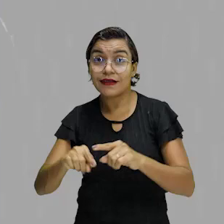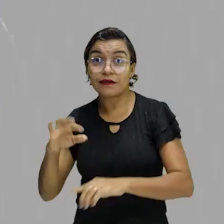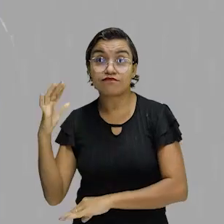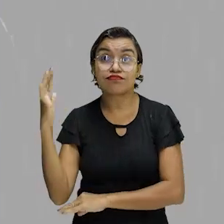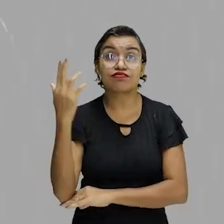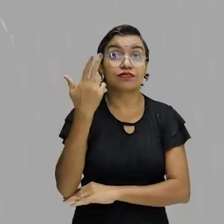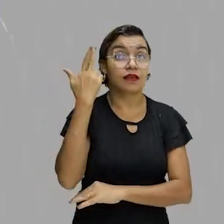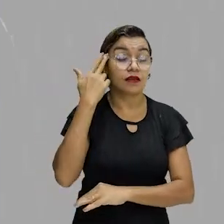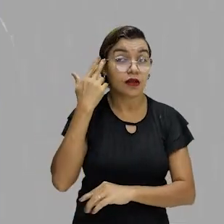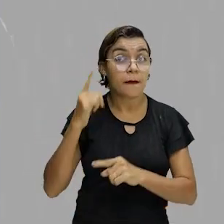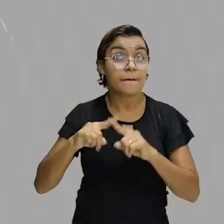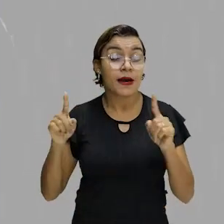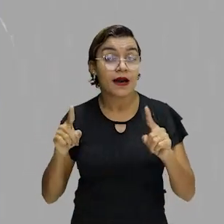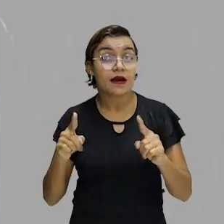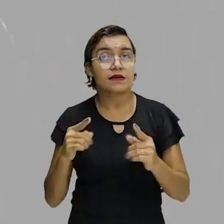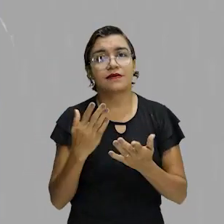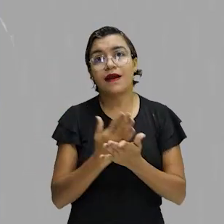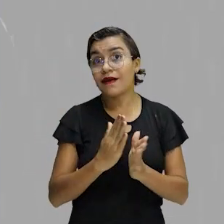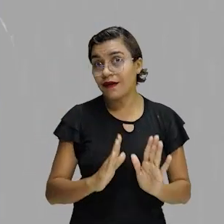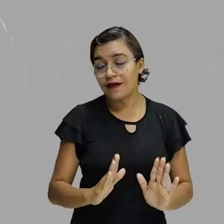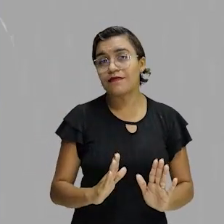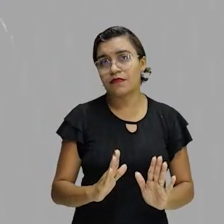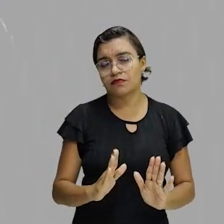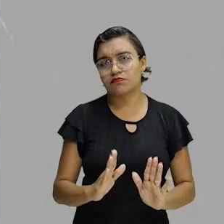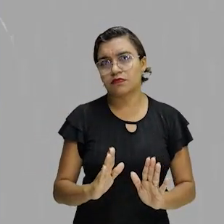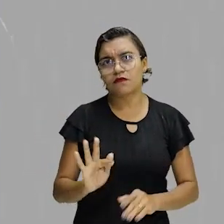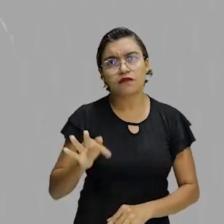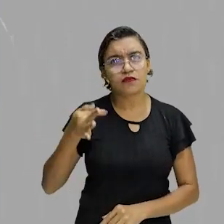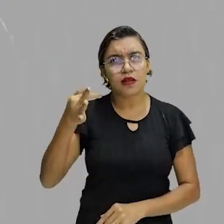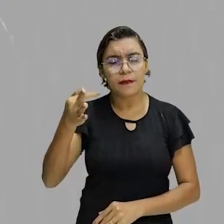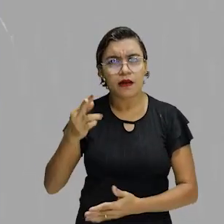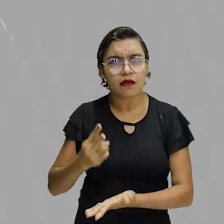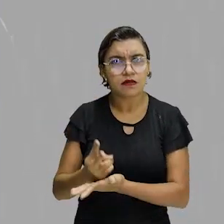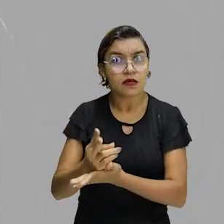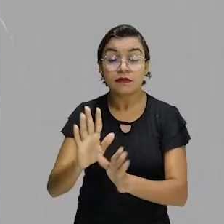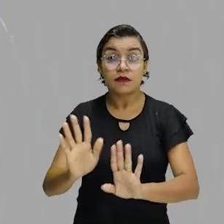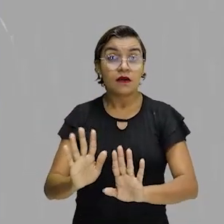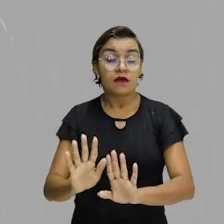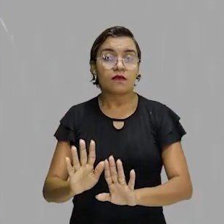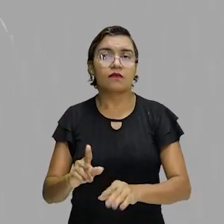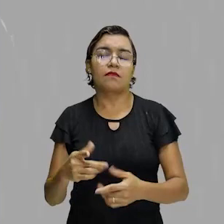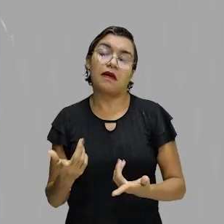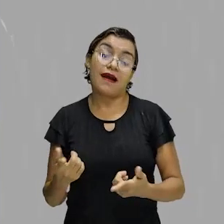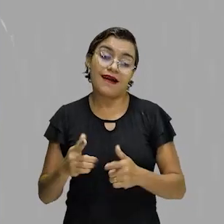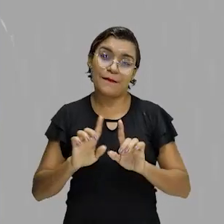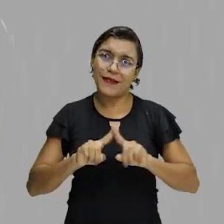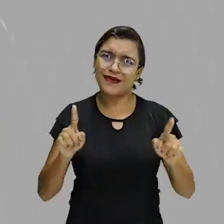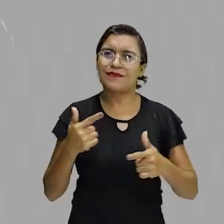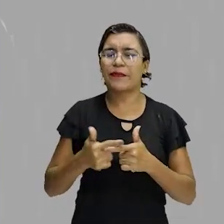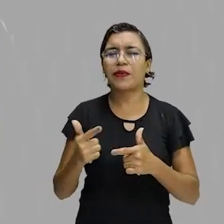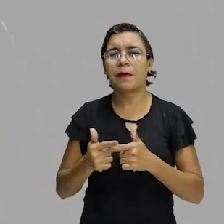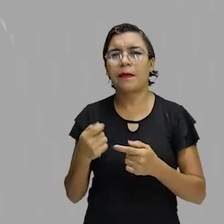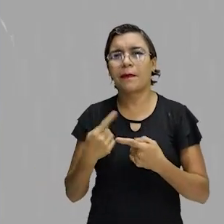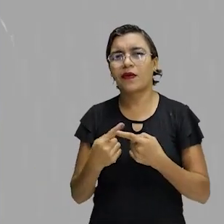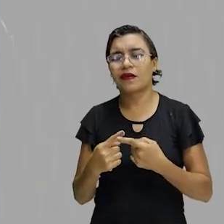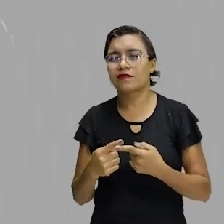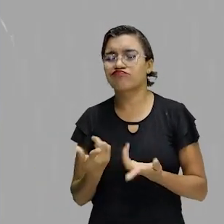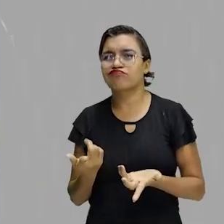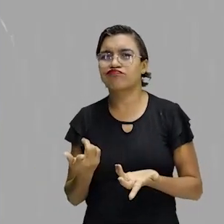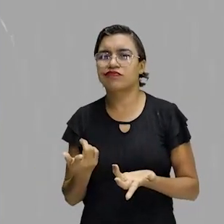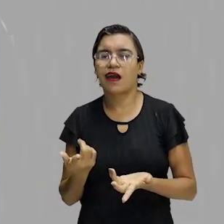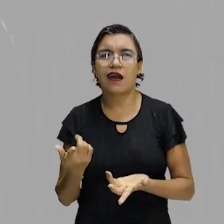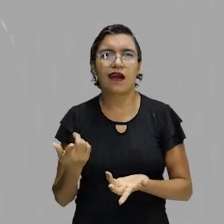naturais, eles são esgotáveis, eles não são infinitos, certo? E isso é um problema, porque se a gente começar a utilizá-los de maneira